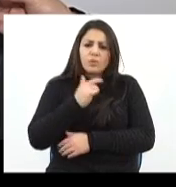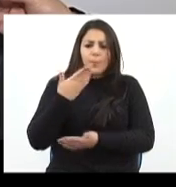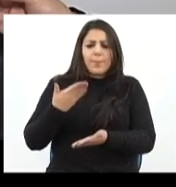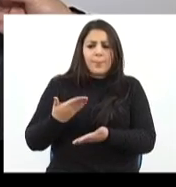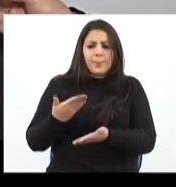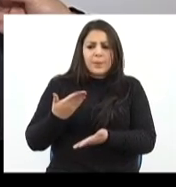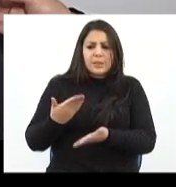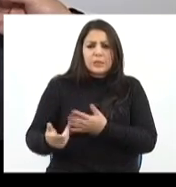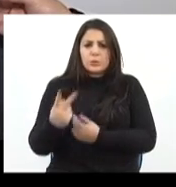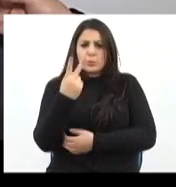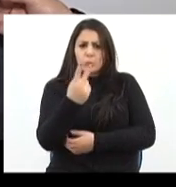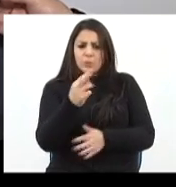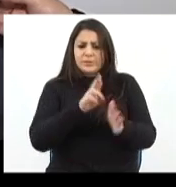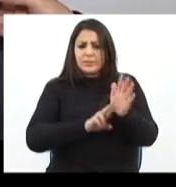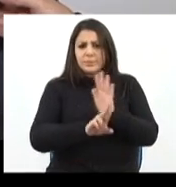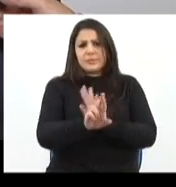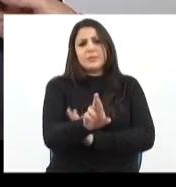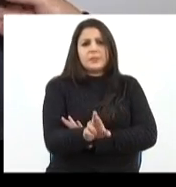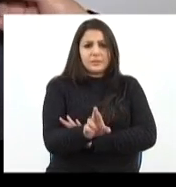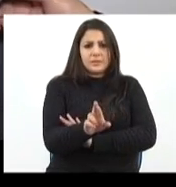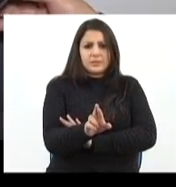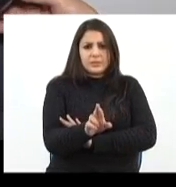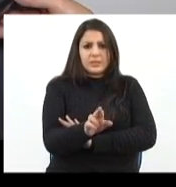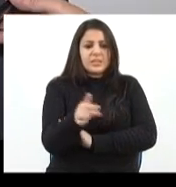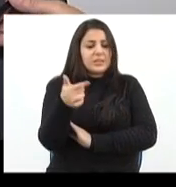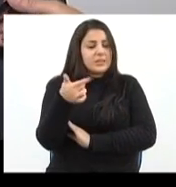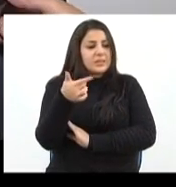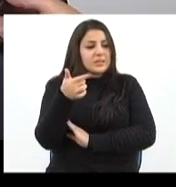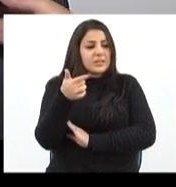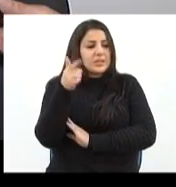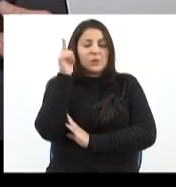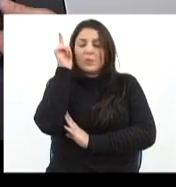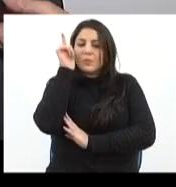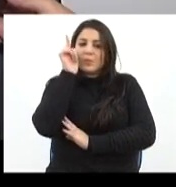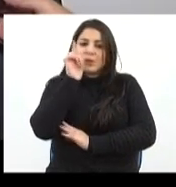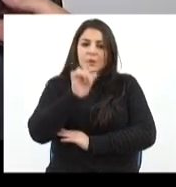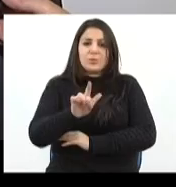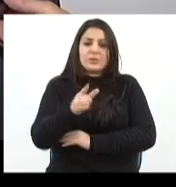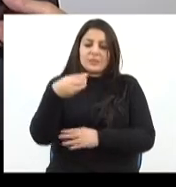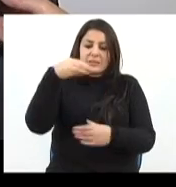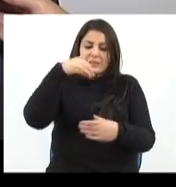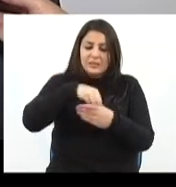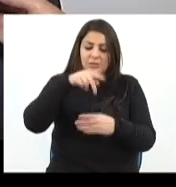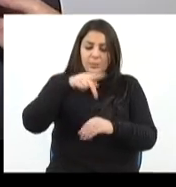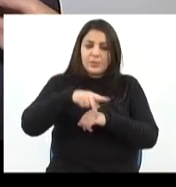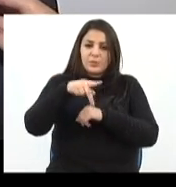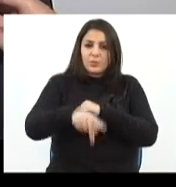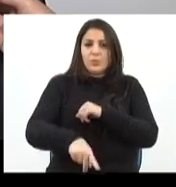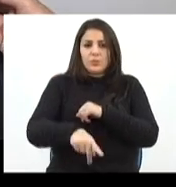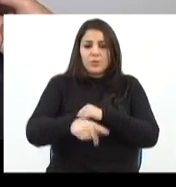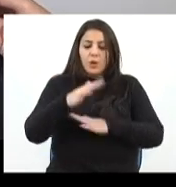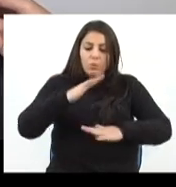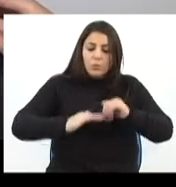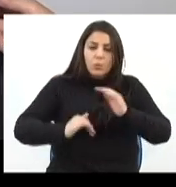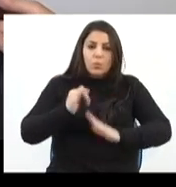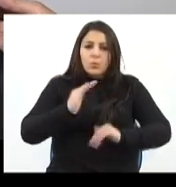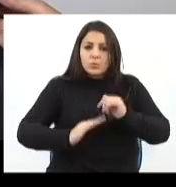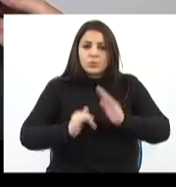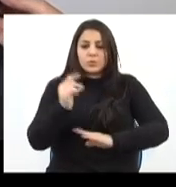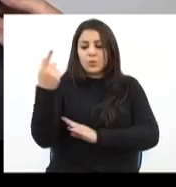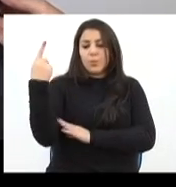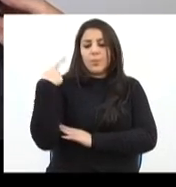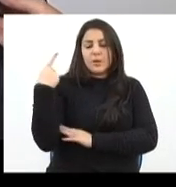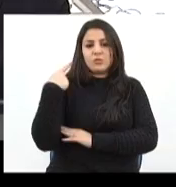cadeiras, não vão ter representatividade e não vão conseguir, dentro de Passo Fundo, construir o